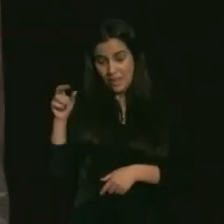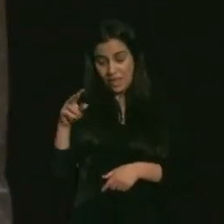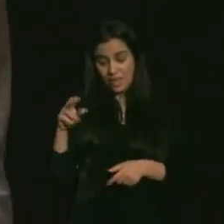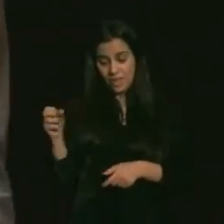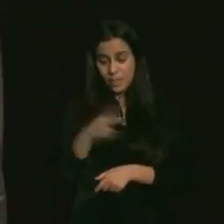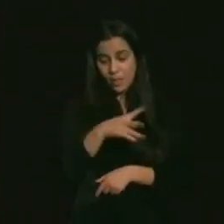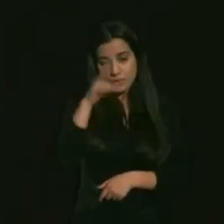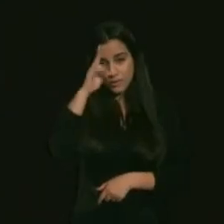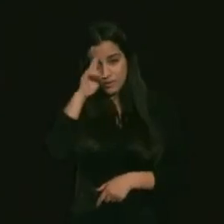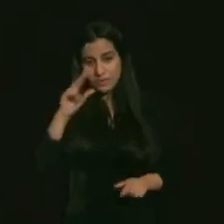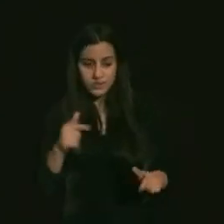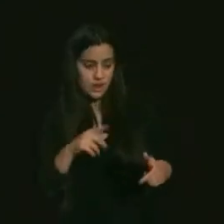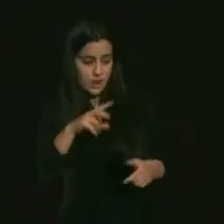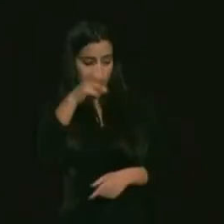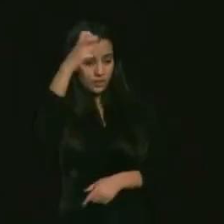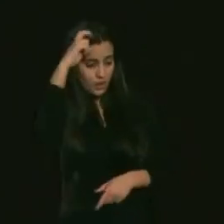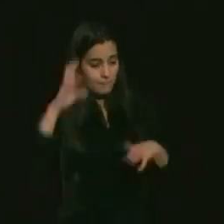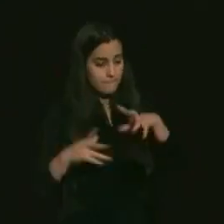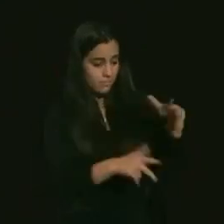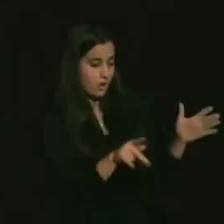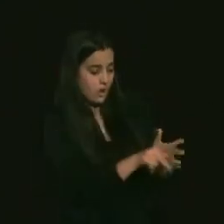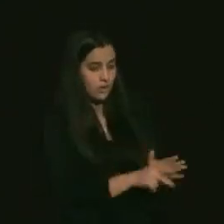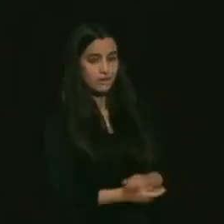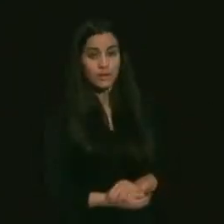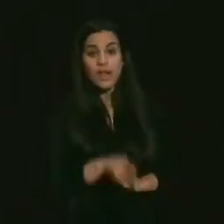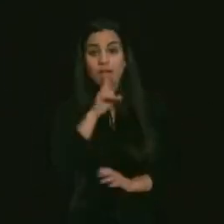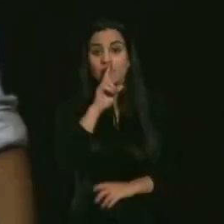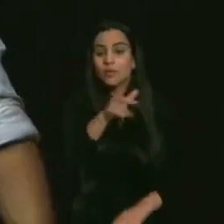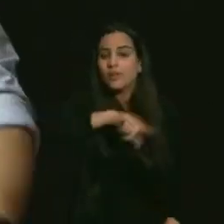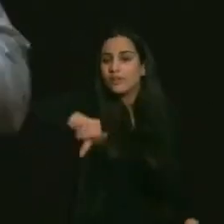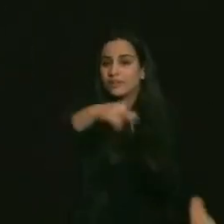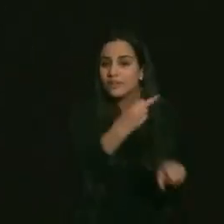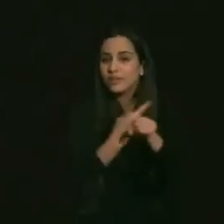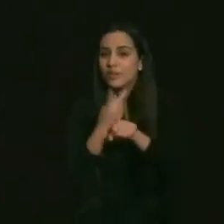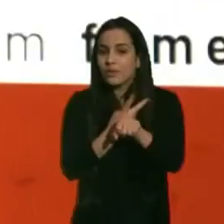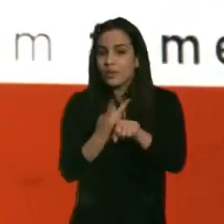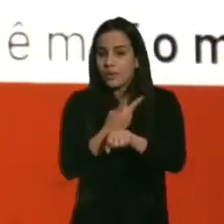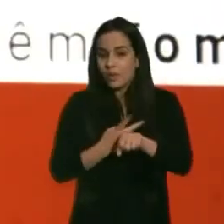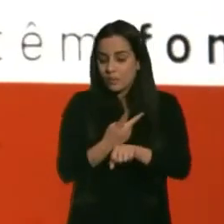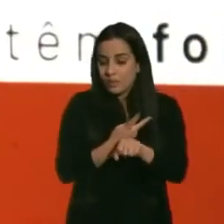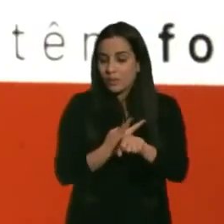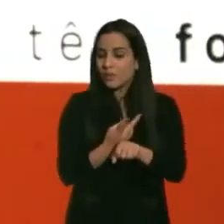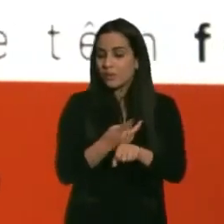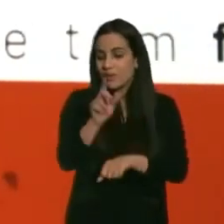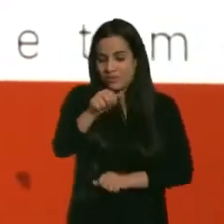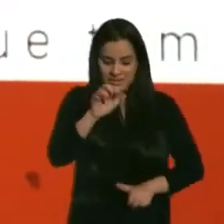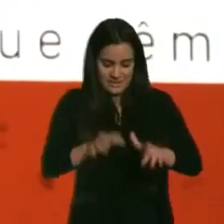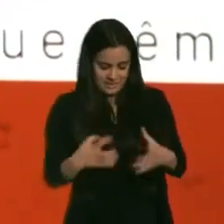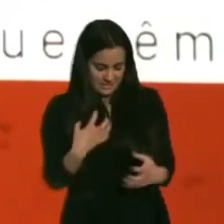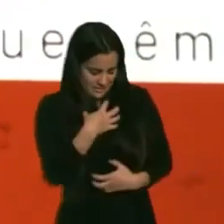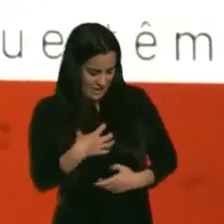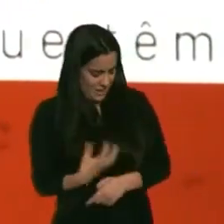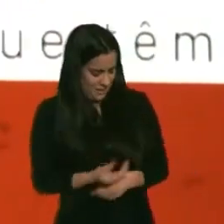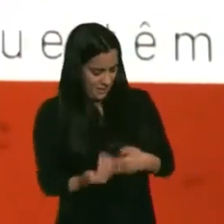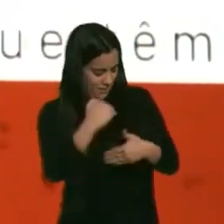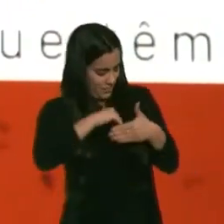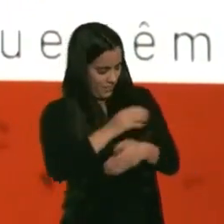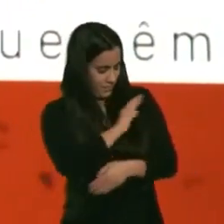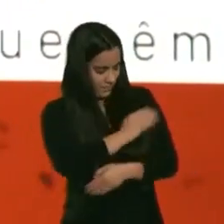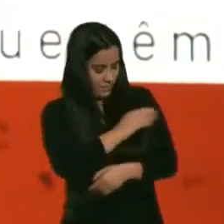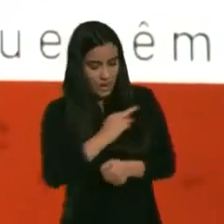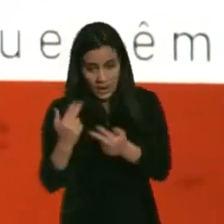ideologias mundanas. A resposta que você procura, a indignação que arde no teu coração como no